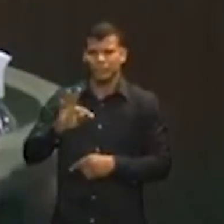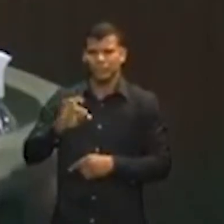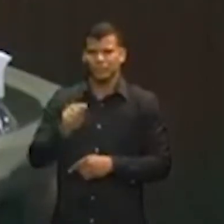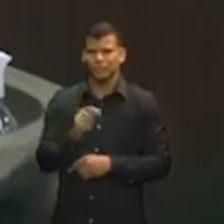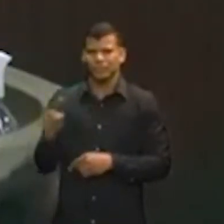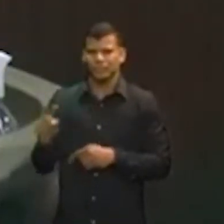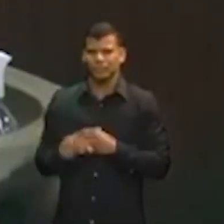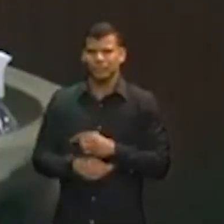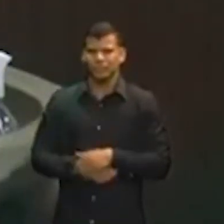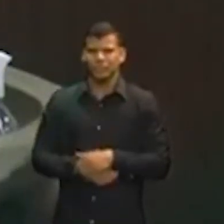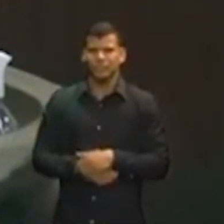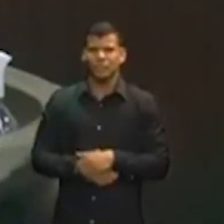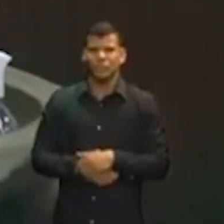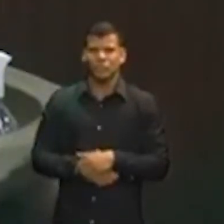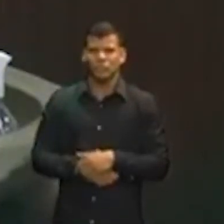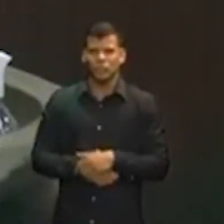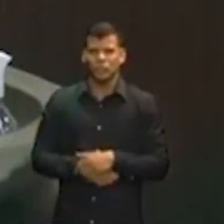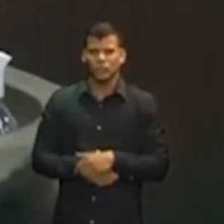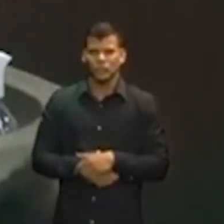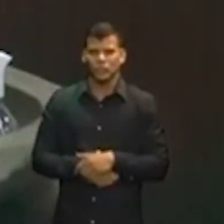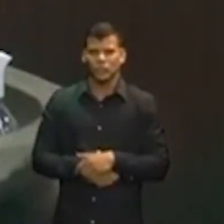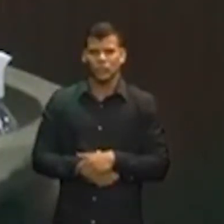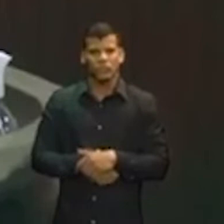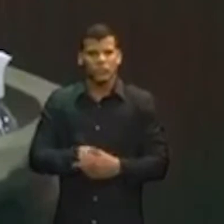anticristã, que quer escravizar o Brasil, mas